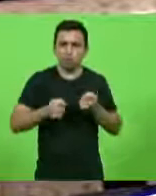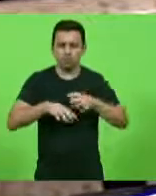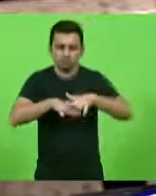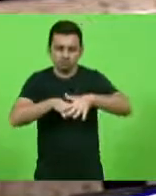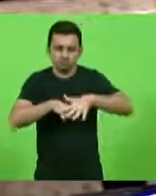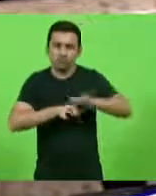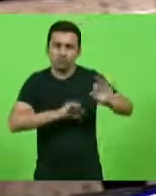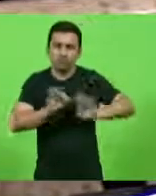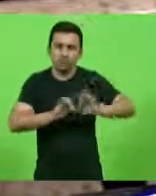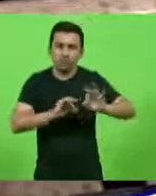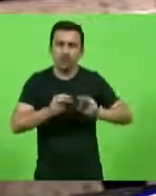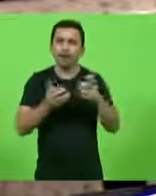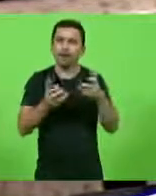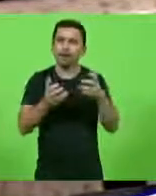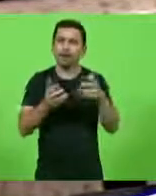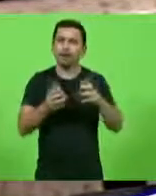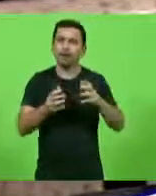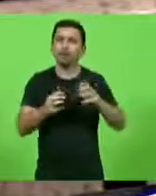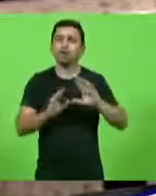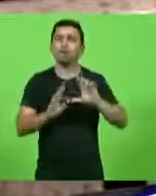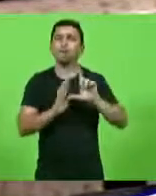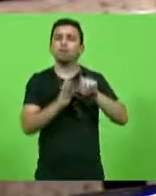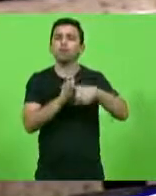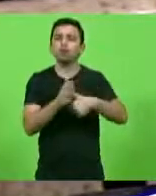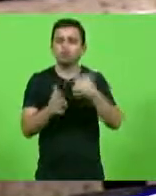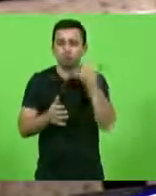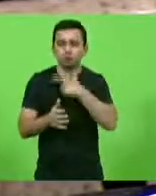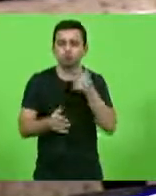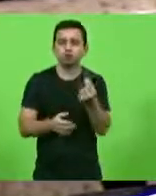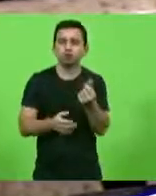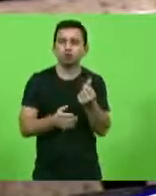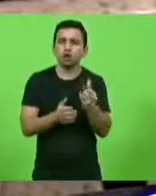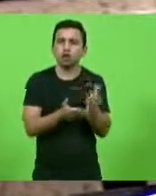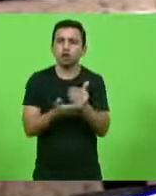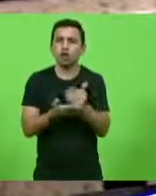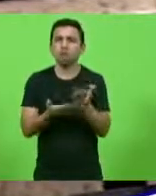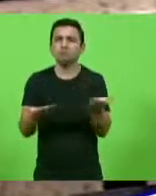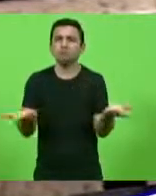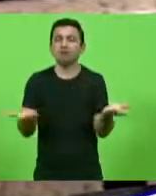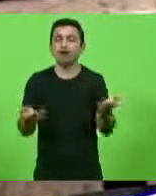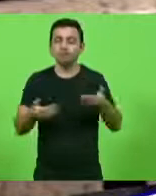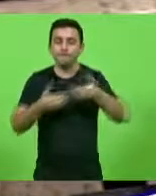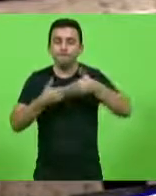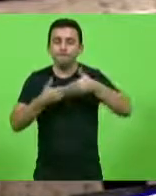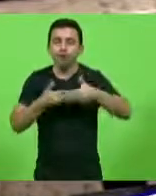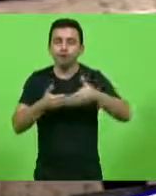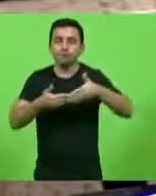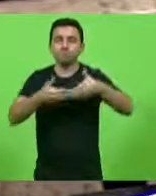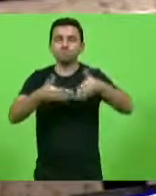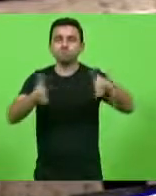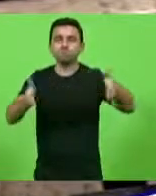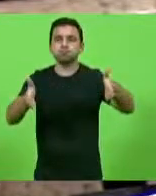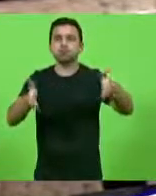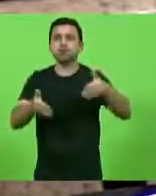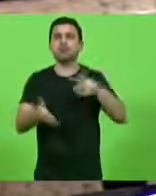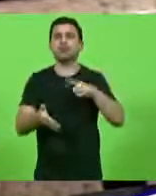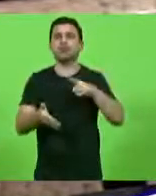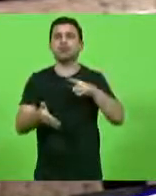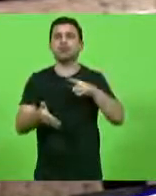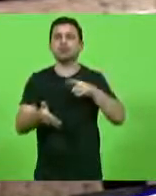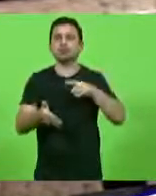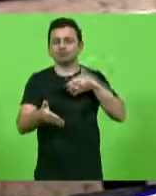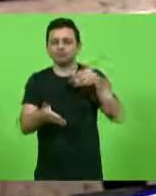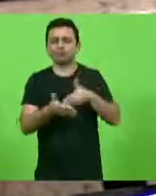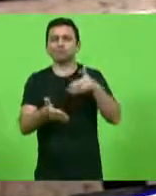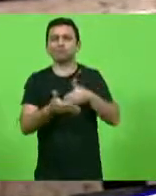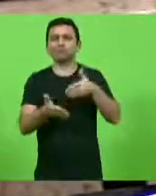preparando para ter algum lucrinho. E aí chega num momento como esse, crucial, onde tá, vai ser aberto a pesca da tainha, eles vêm com essa limitação